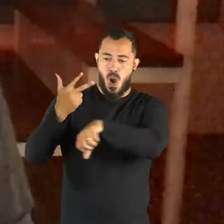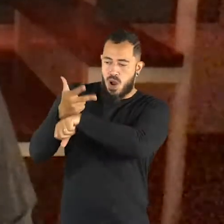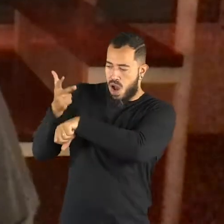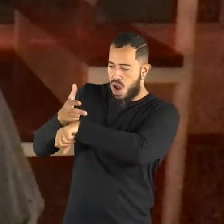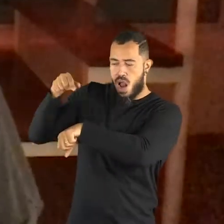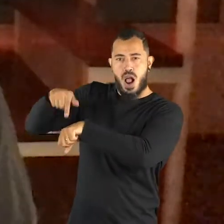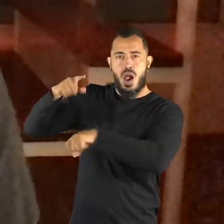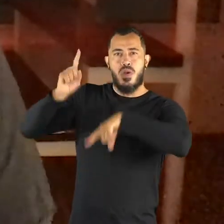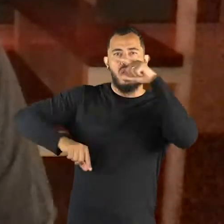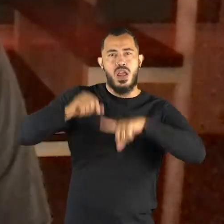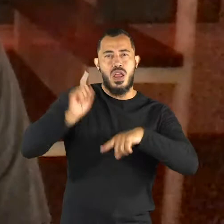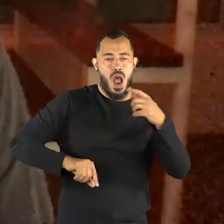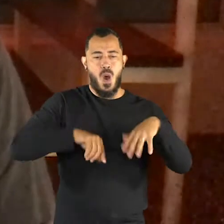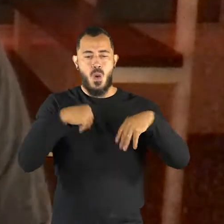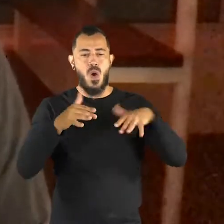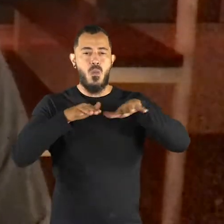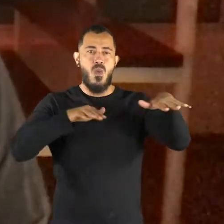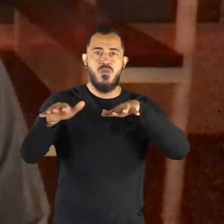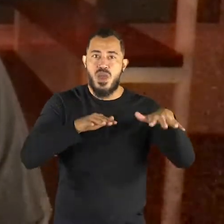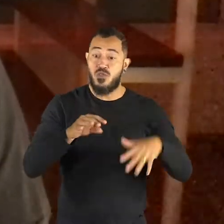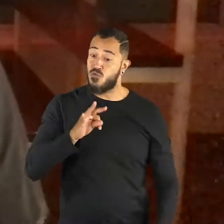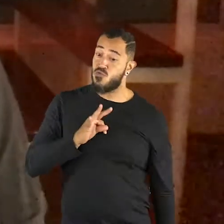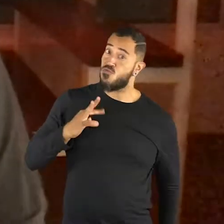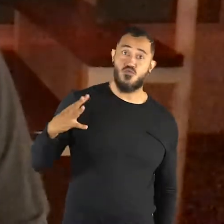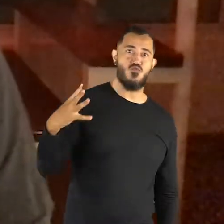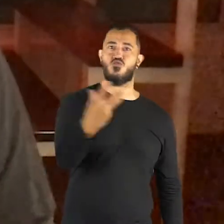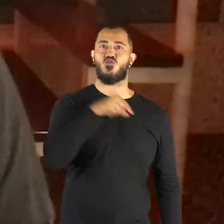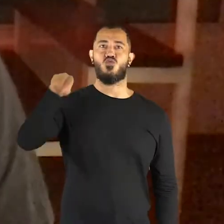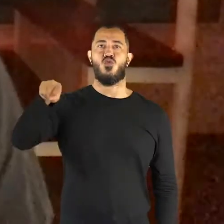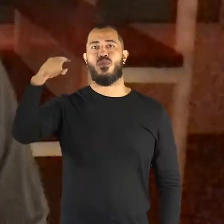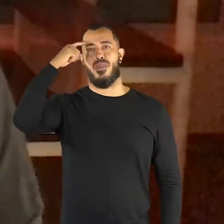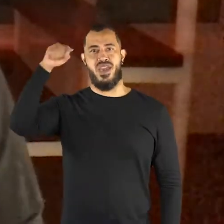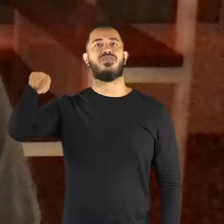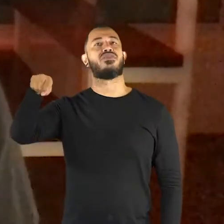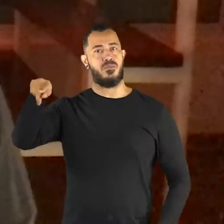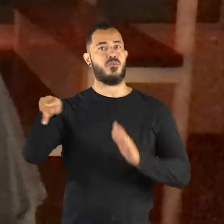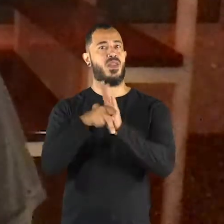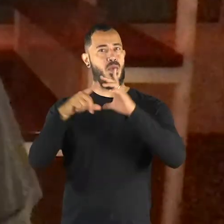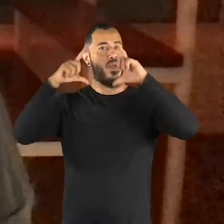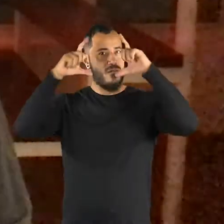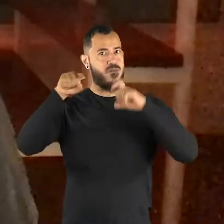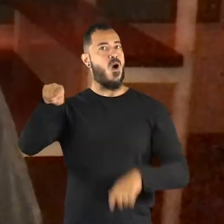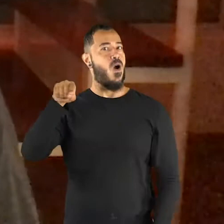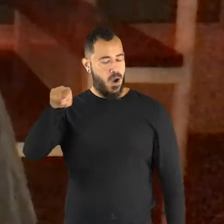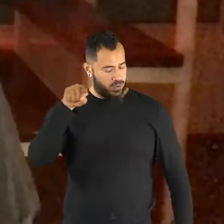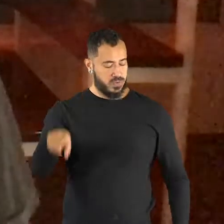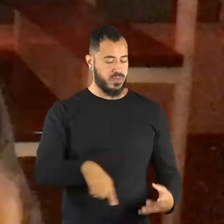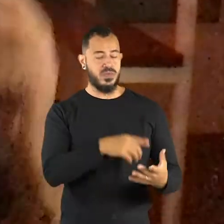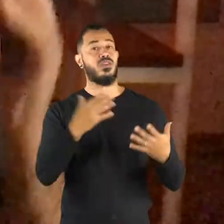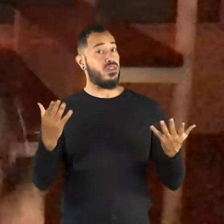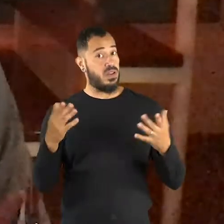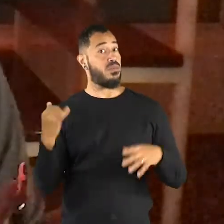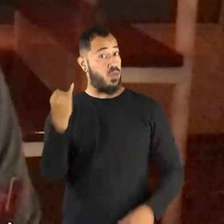que vai ser o movimento. Então, assim, são formas de se pensar em conjunto com os diretores e diretoras que é muito importante.